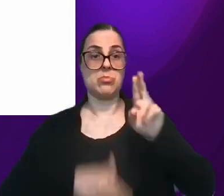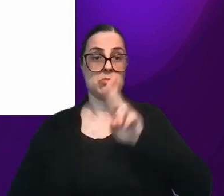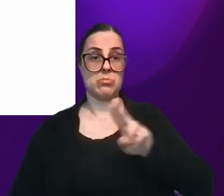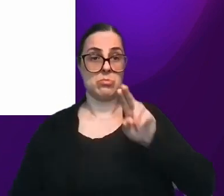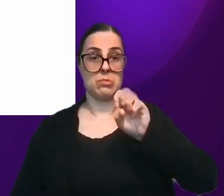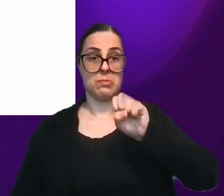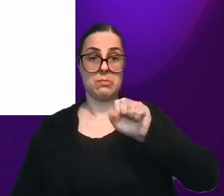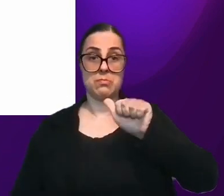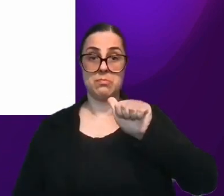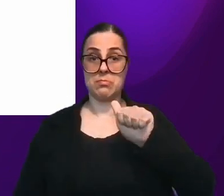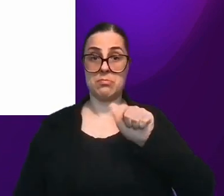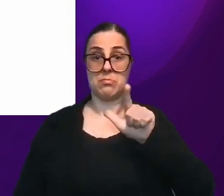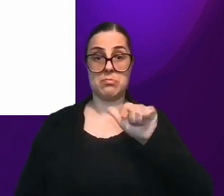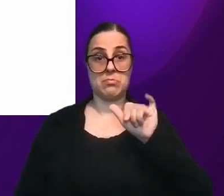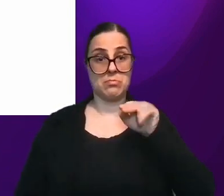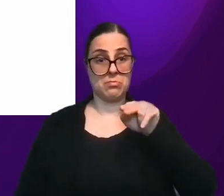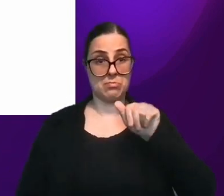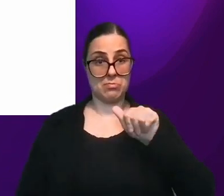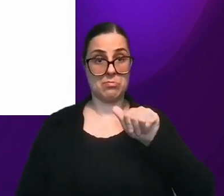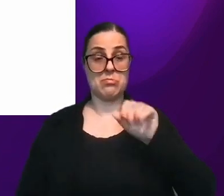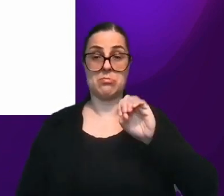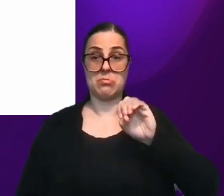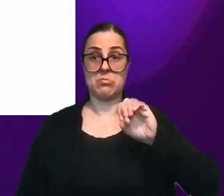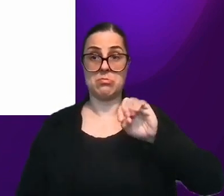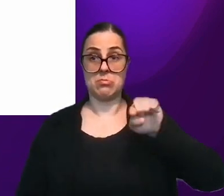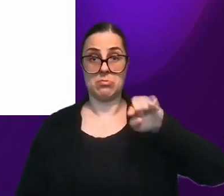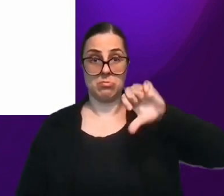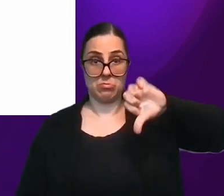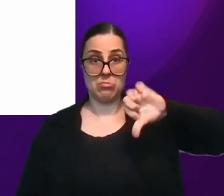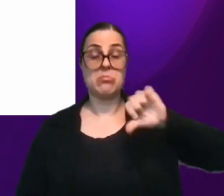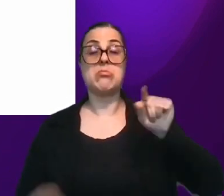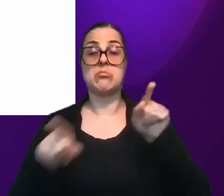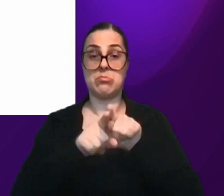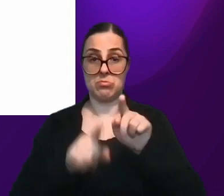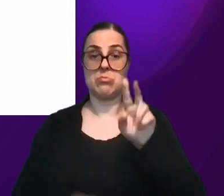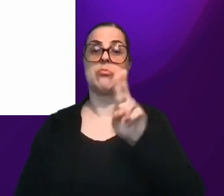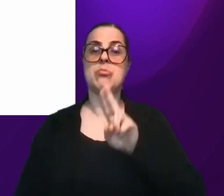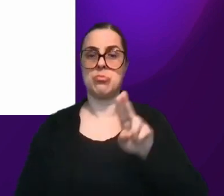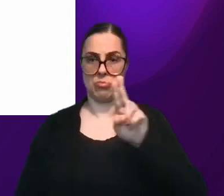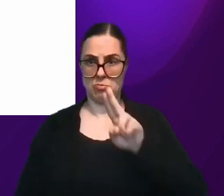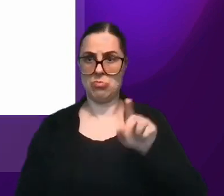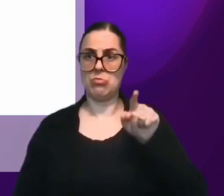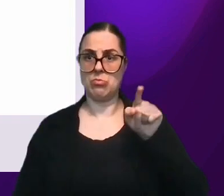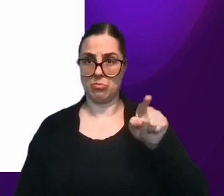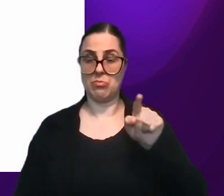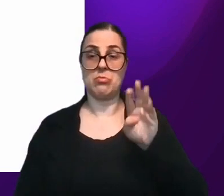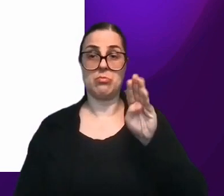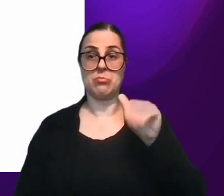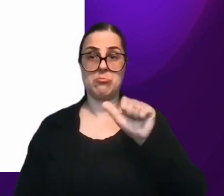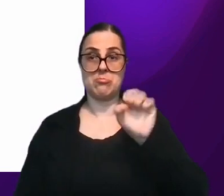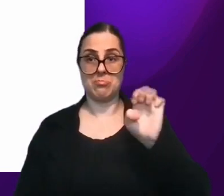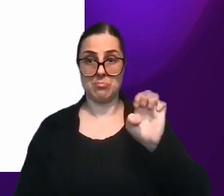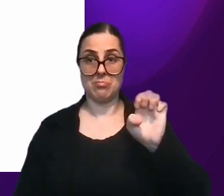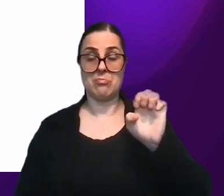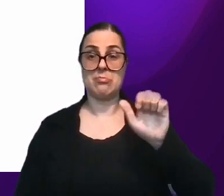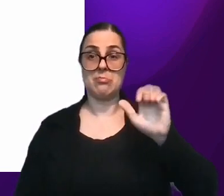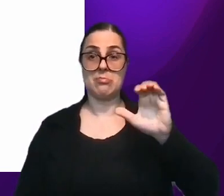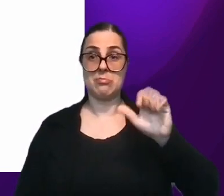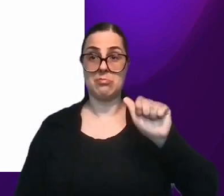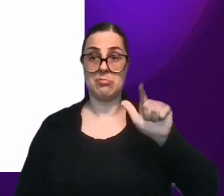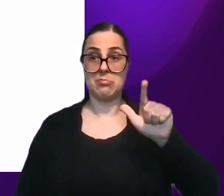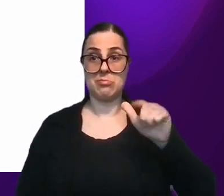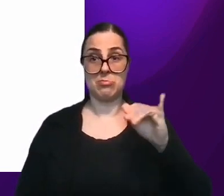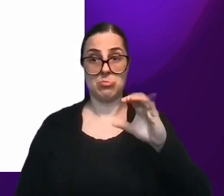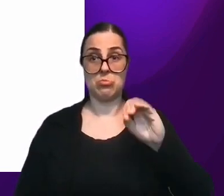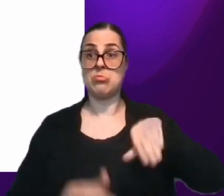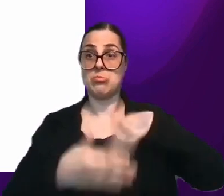eram recitratados com cloreto de cálcio e esse esquema básico persiste até hoje como uma